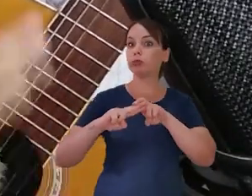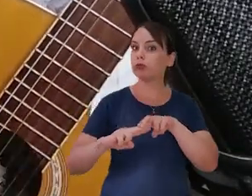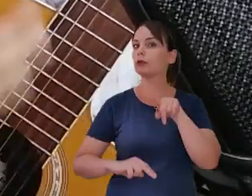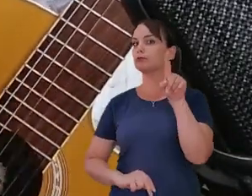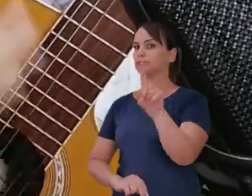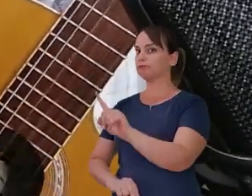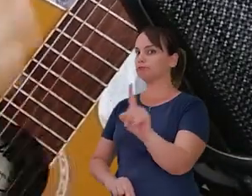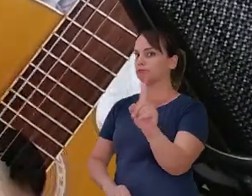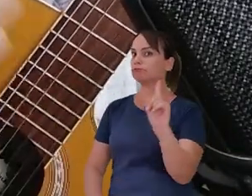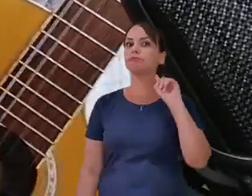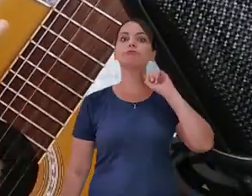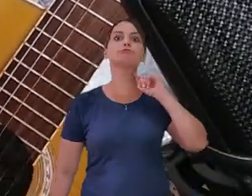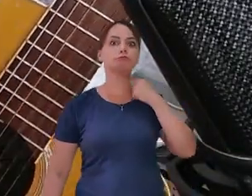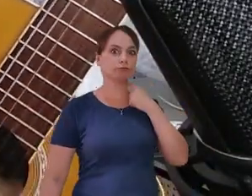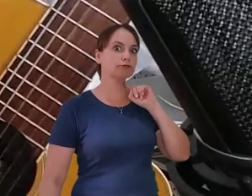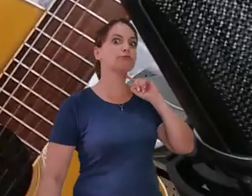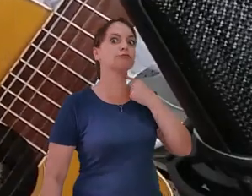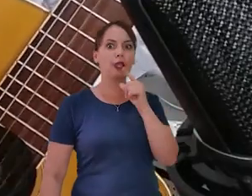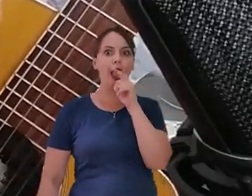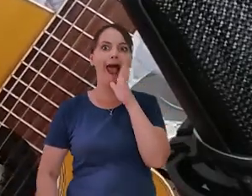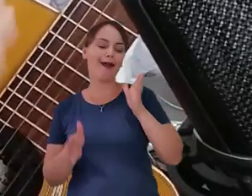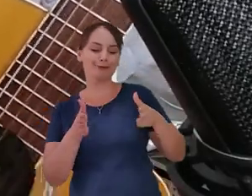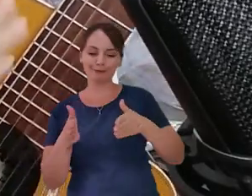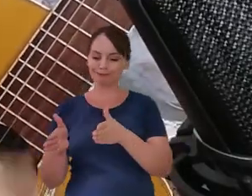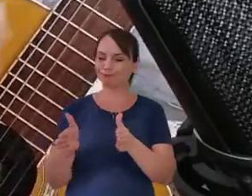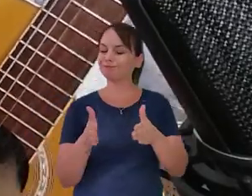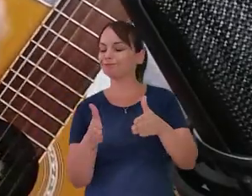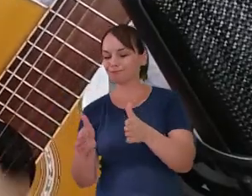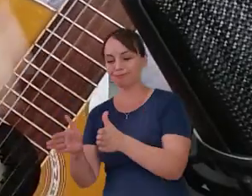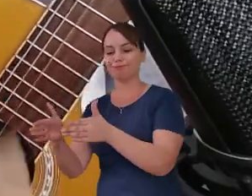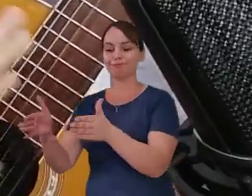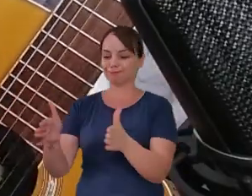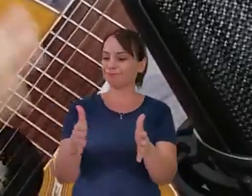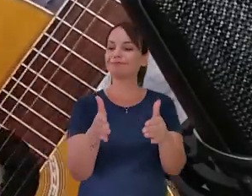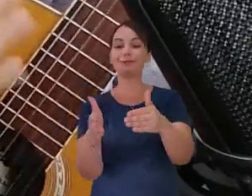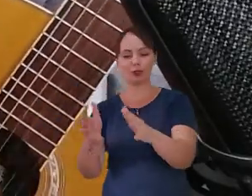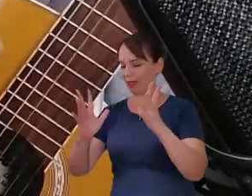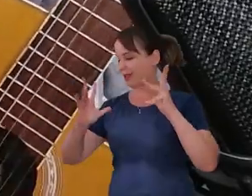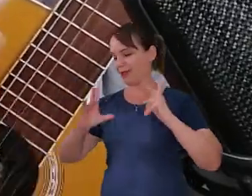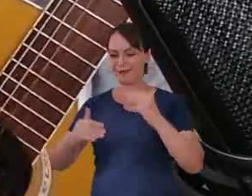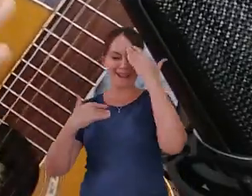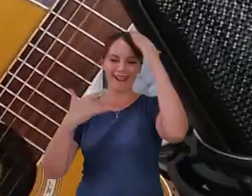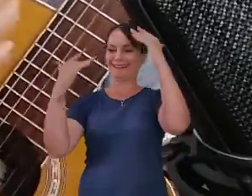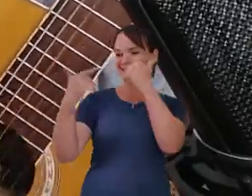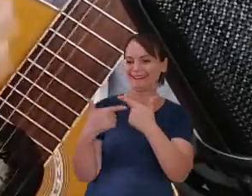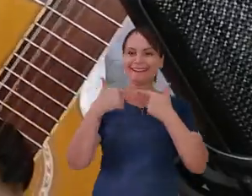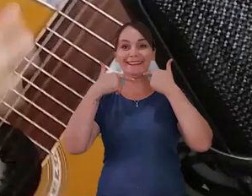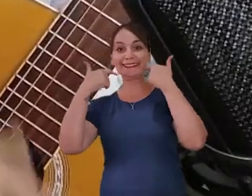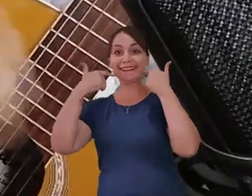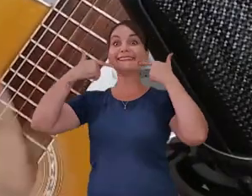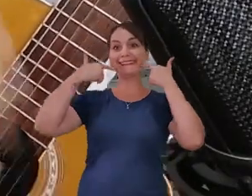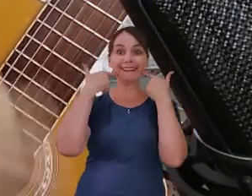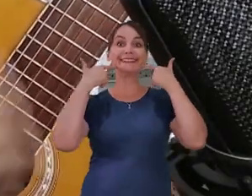Por isso não surge as águas do rio, e o rio bonito agradece, feliz e